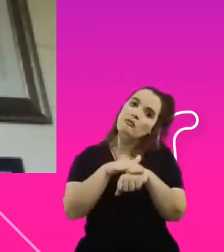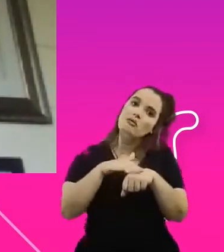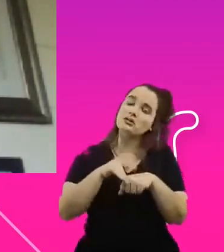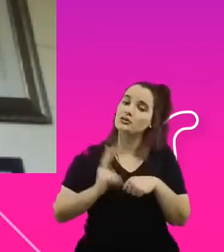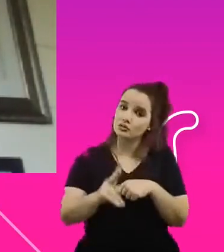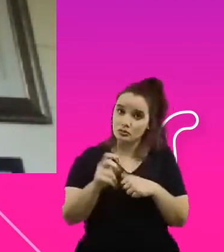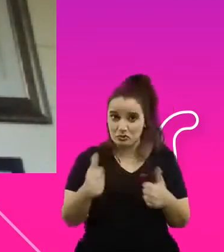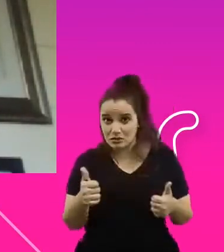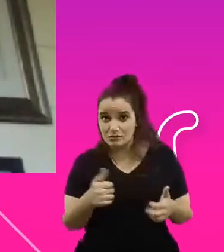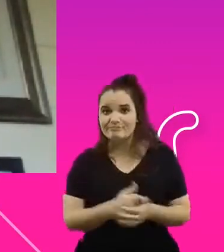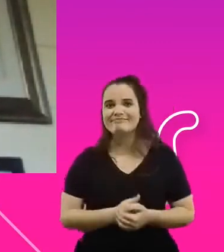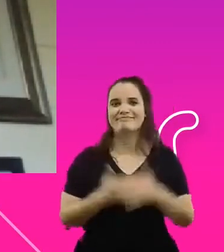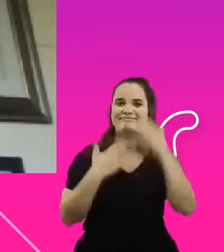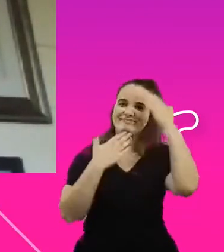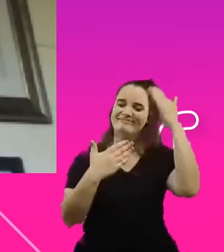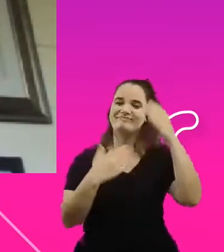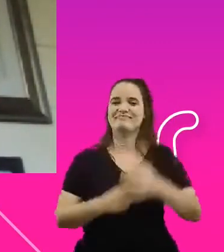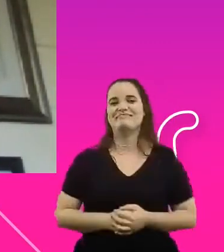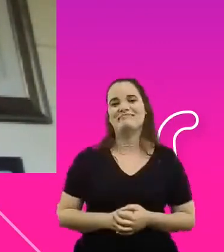Muito obrigado.